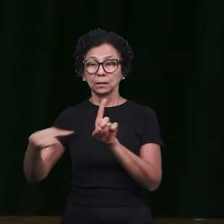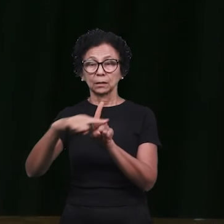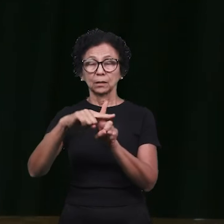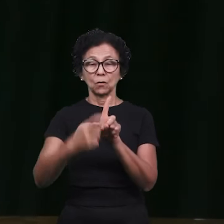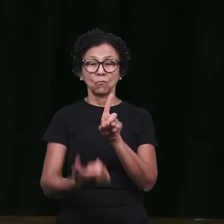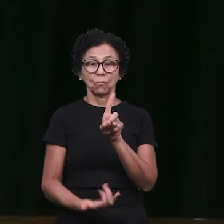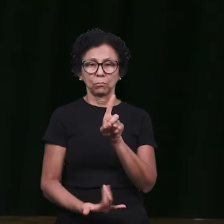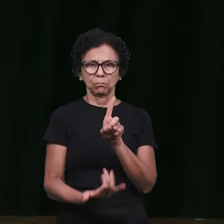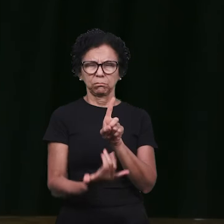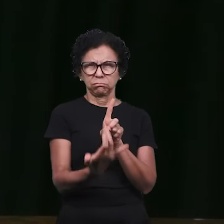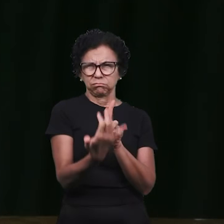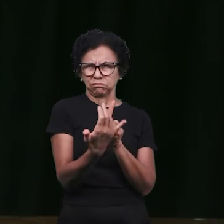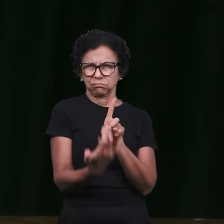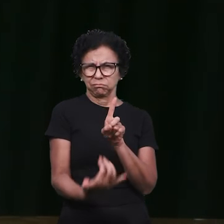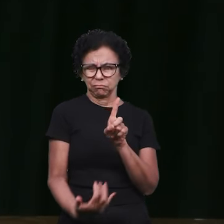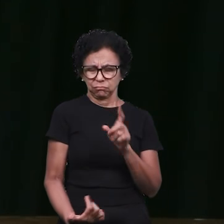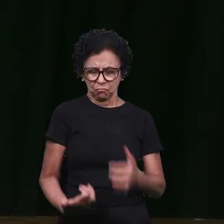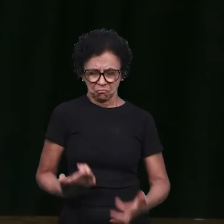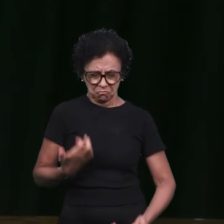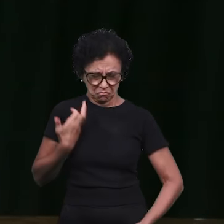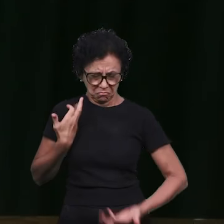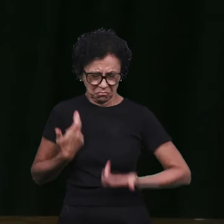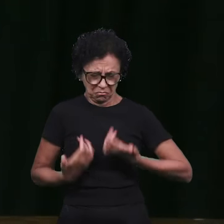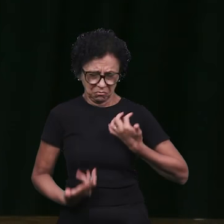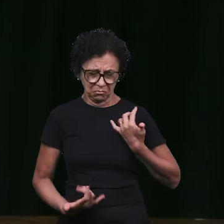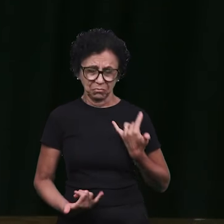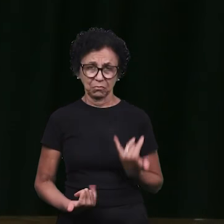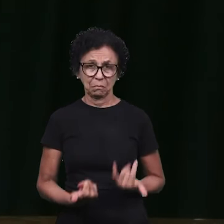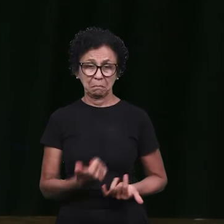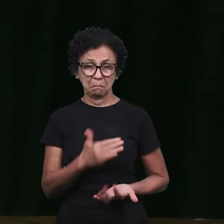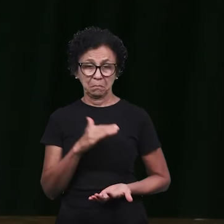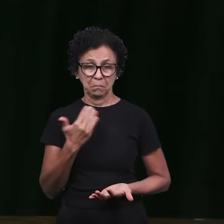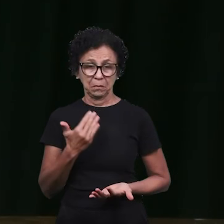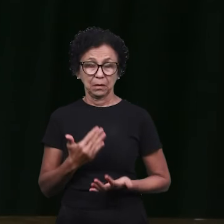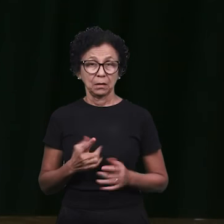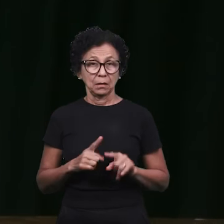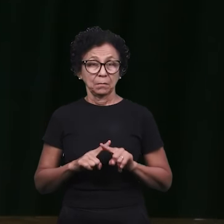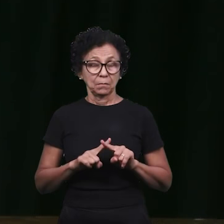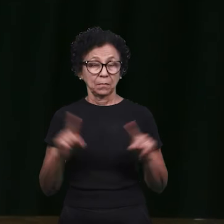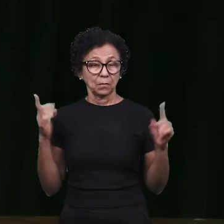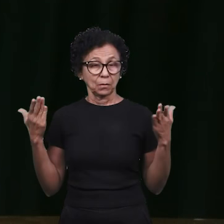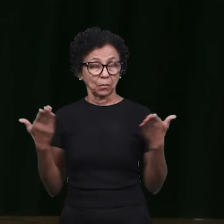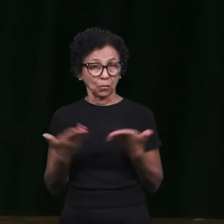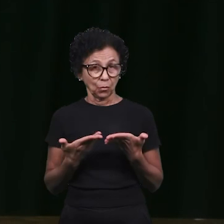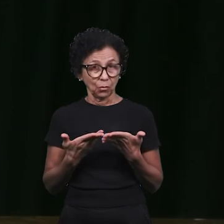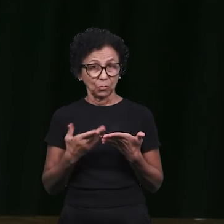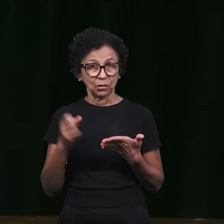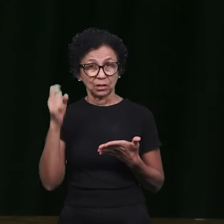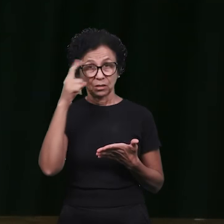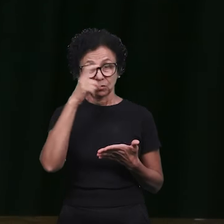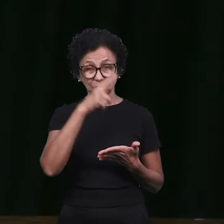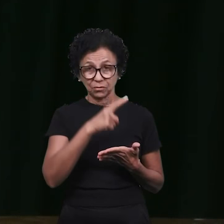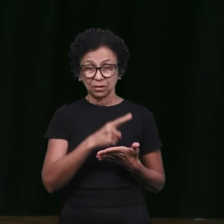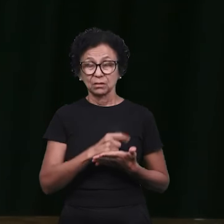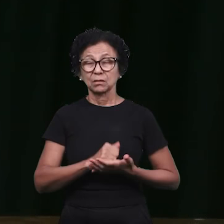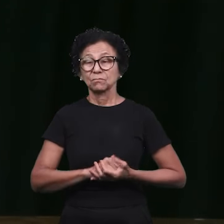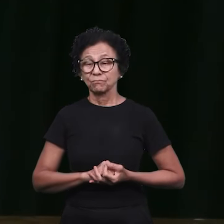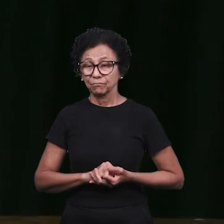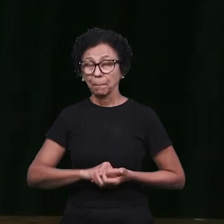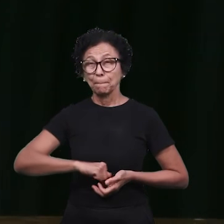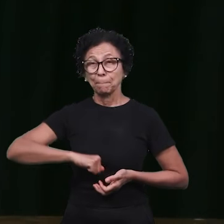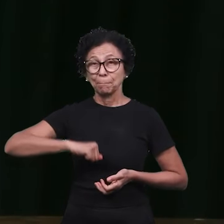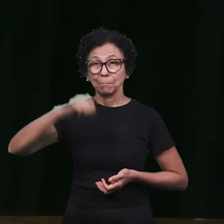oposição física, era a morte. Mas hoje a situação é mais complicada, porque agora é